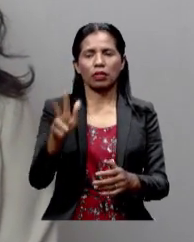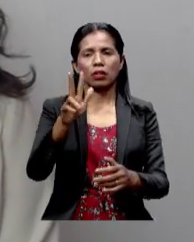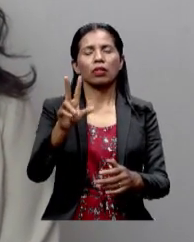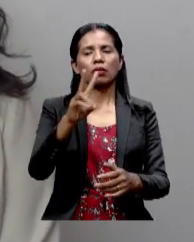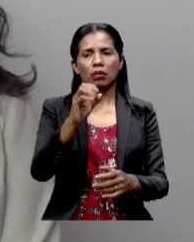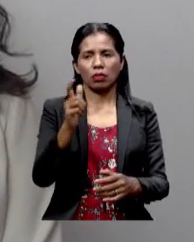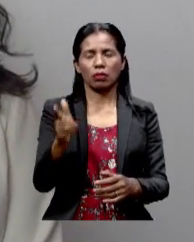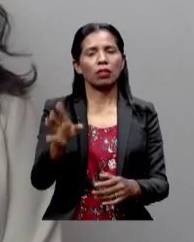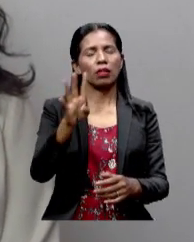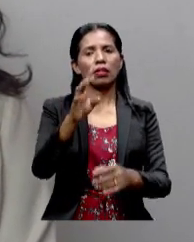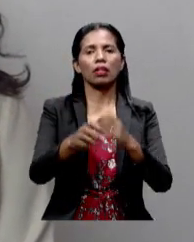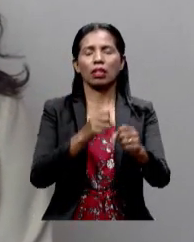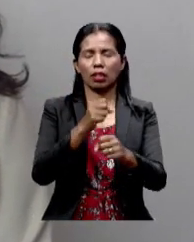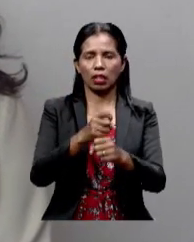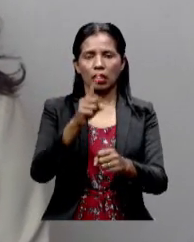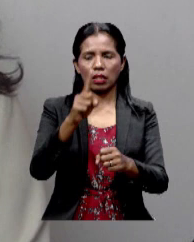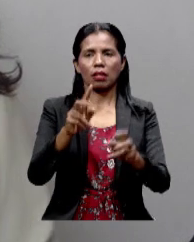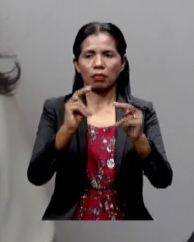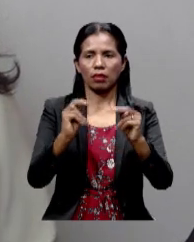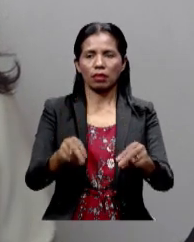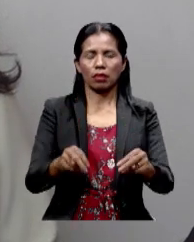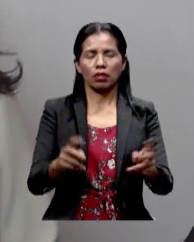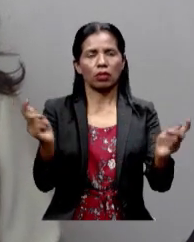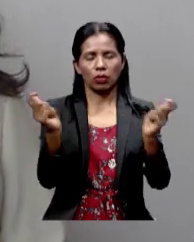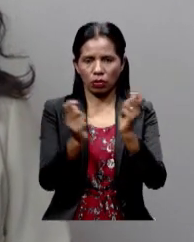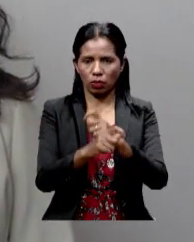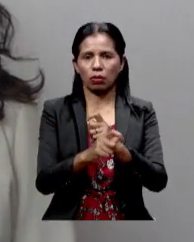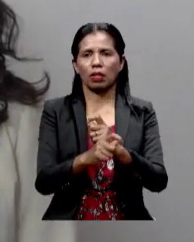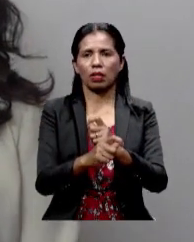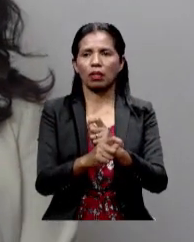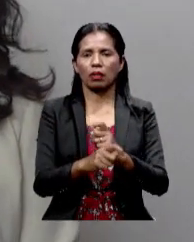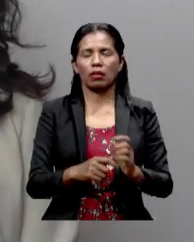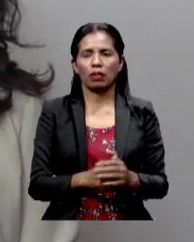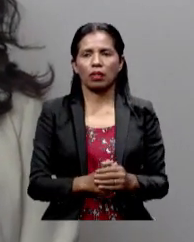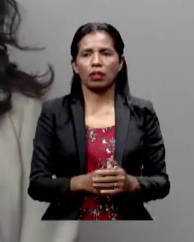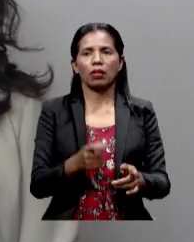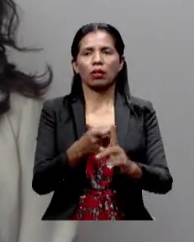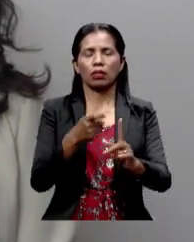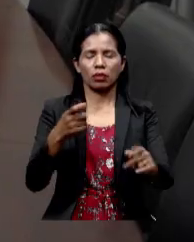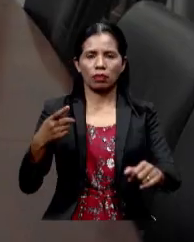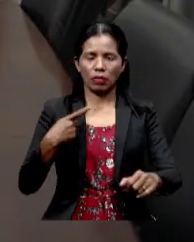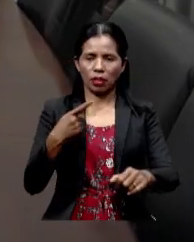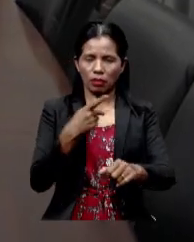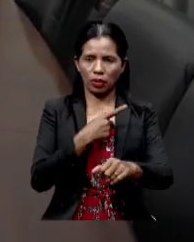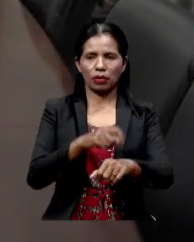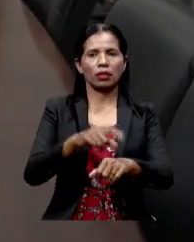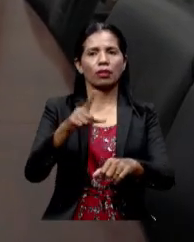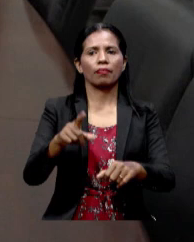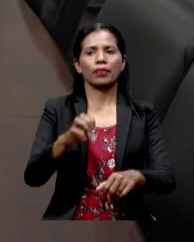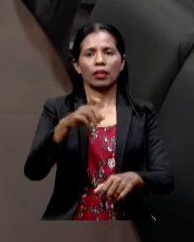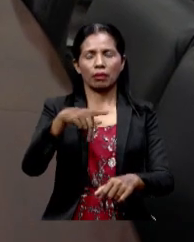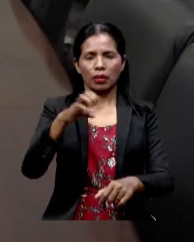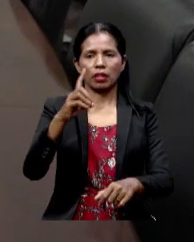2025 tinha ainda roubalo, precisa substituição ao si Parlamento. Expedito